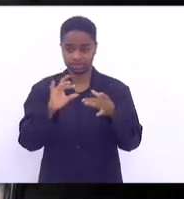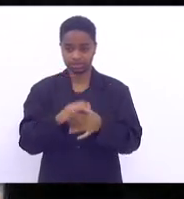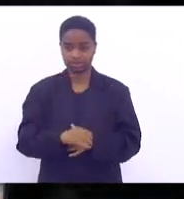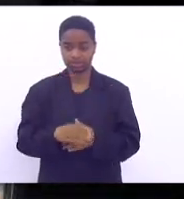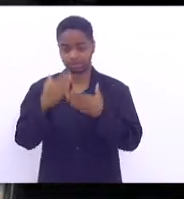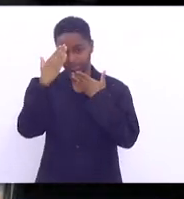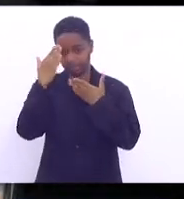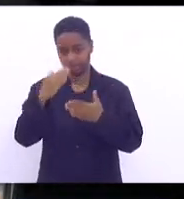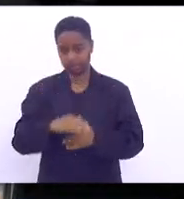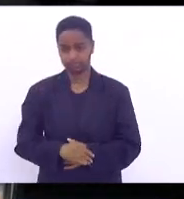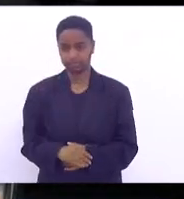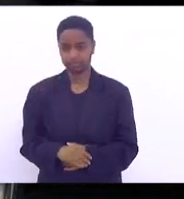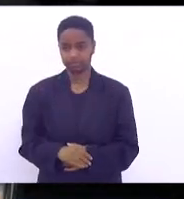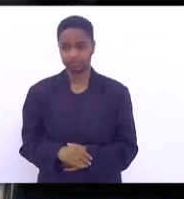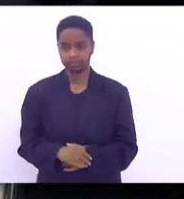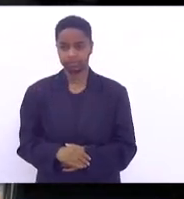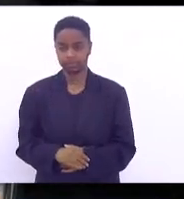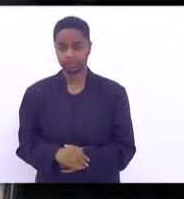Muito obrigado.